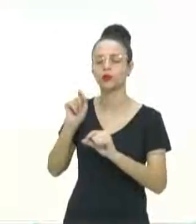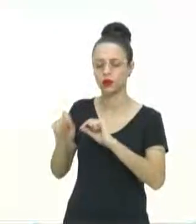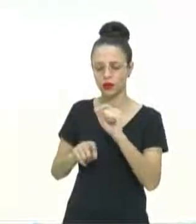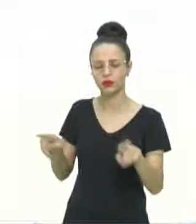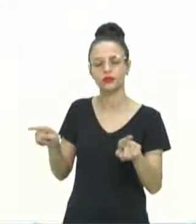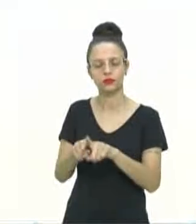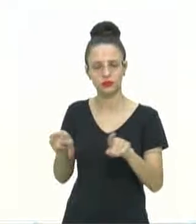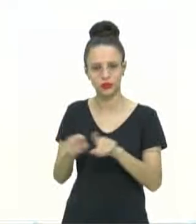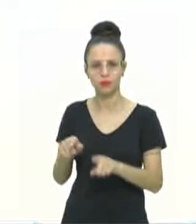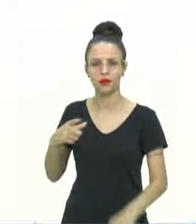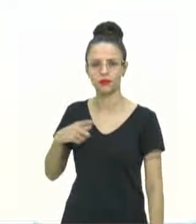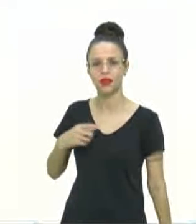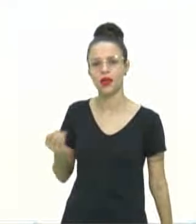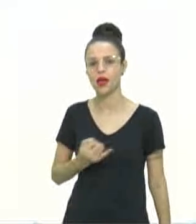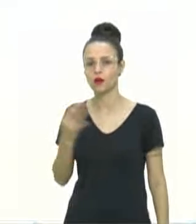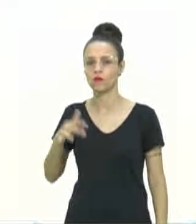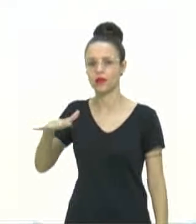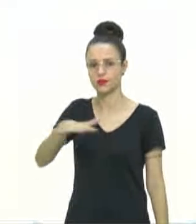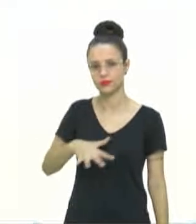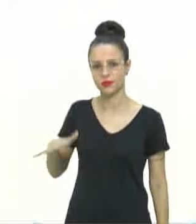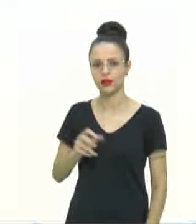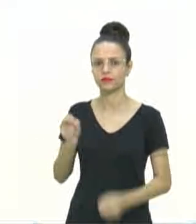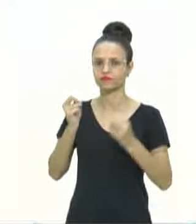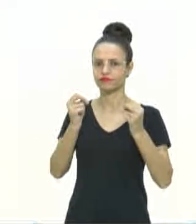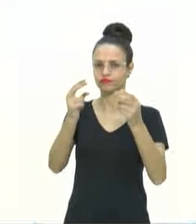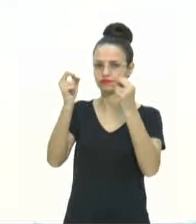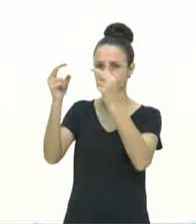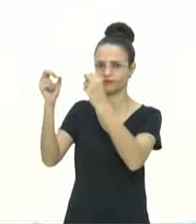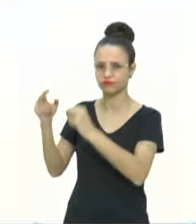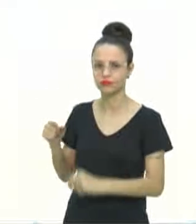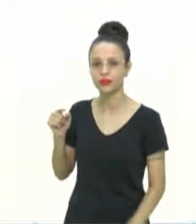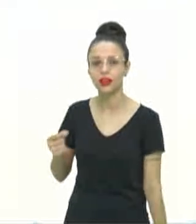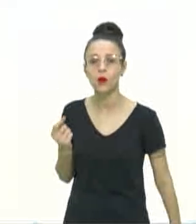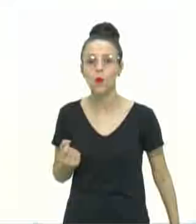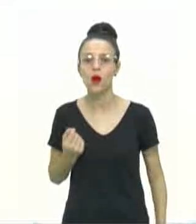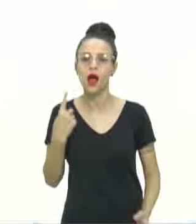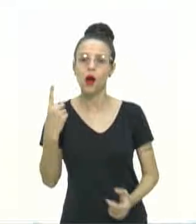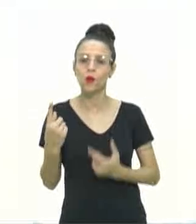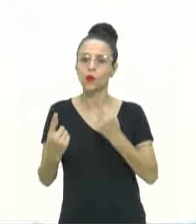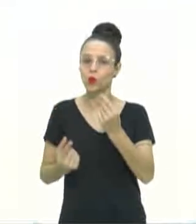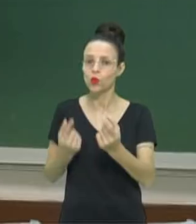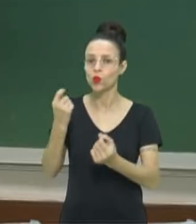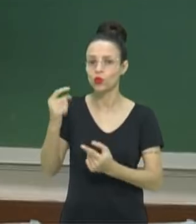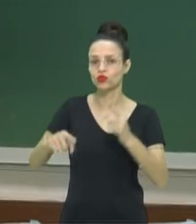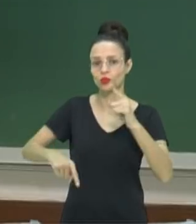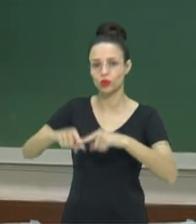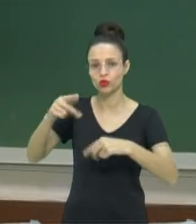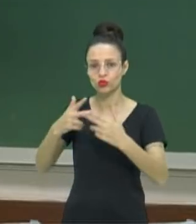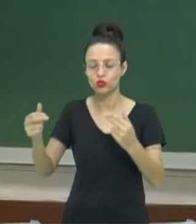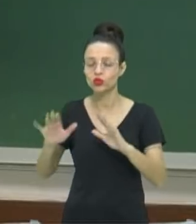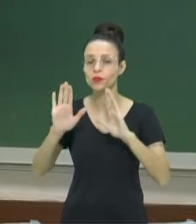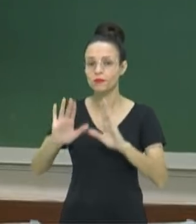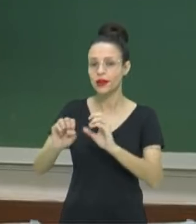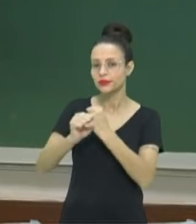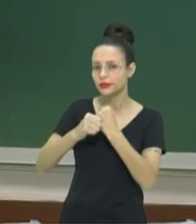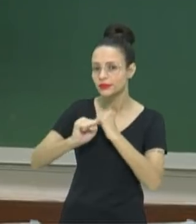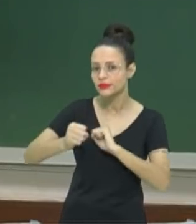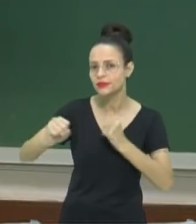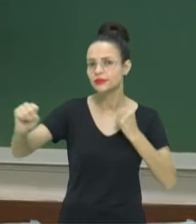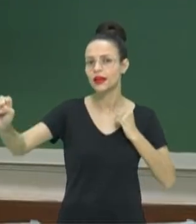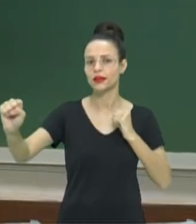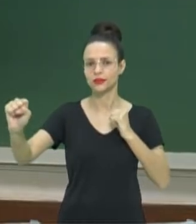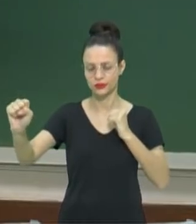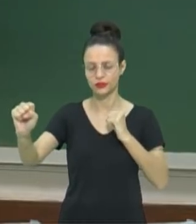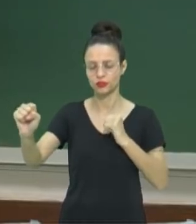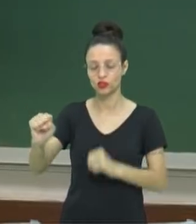também tem algumas áreas cultivadas. Então vejam que são alguns itens e grandes áreas produzidas. Eu